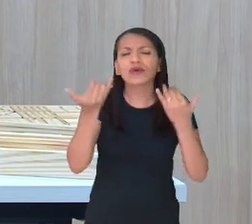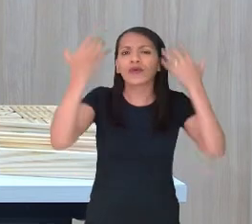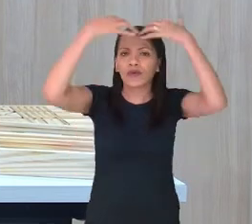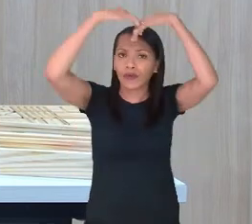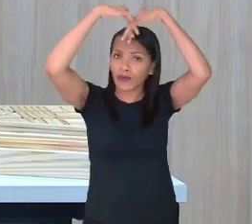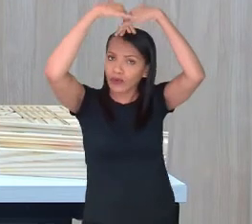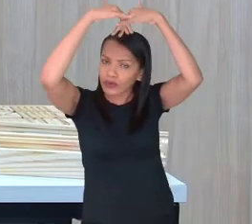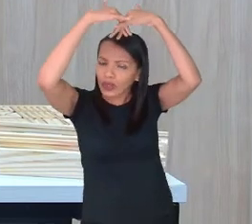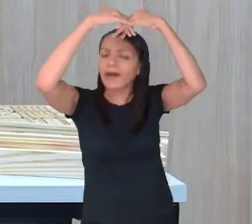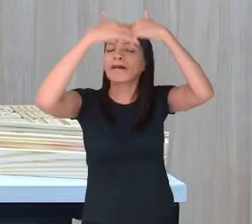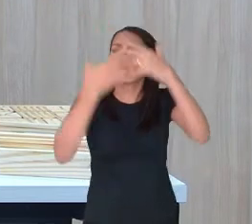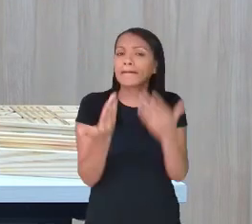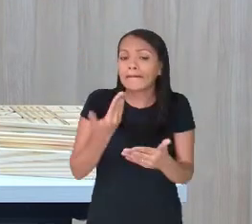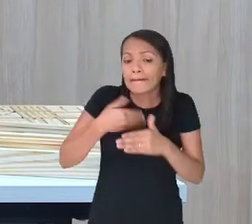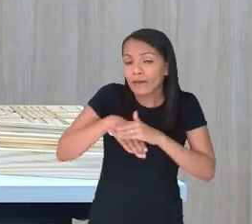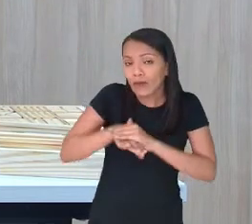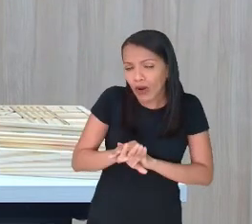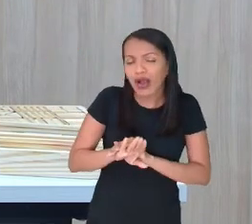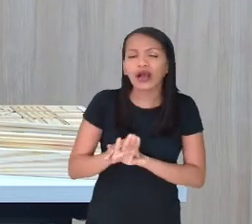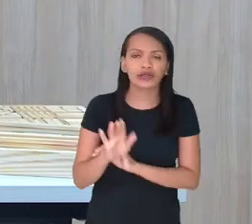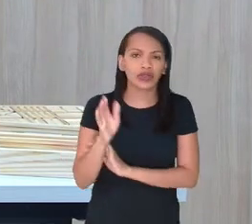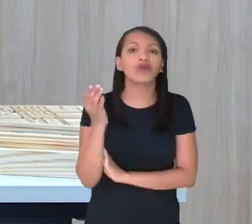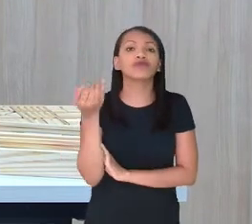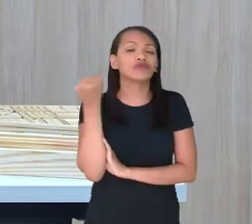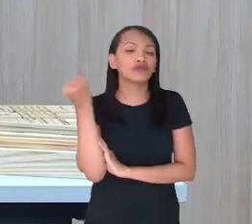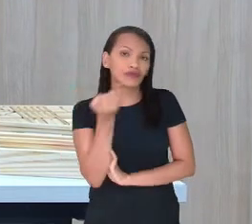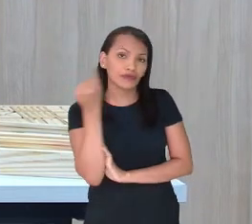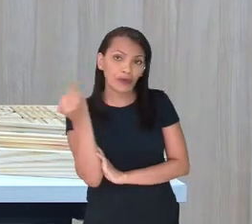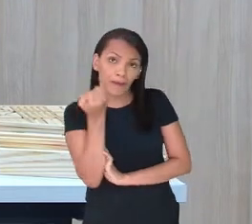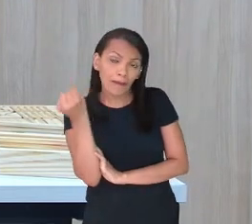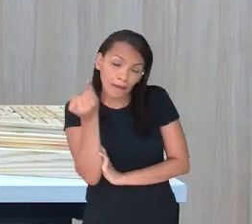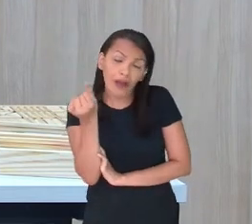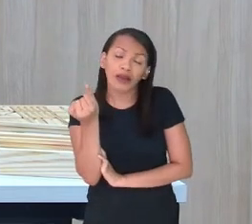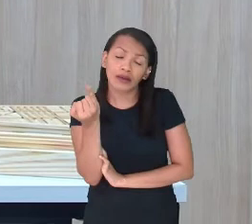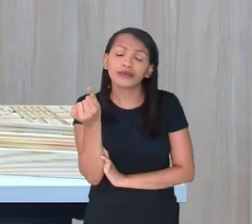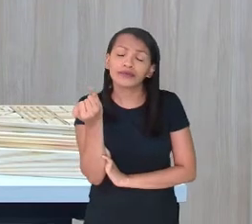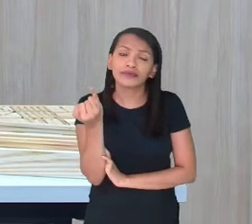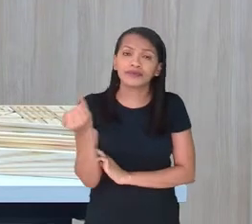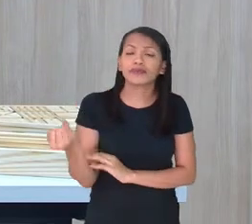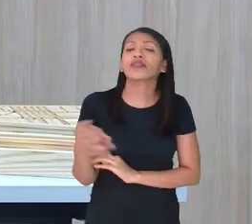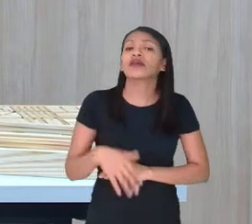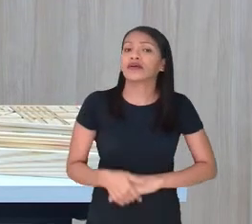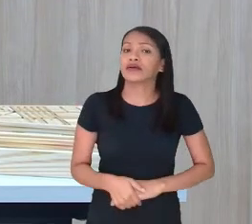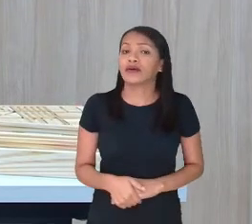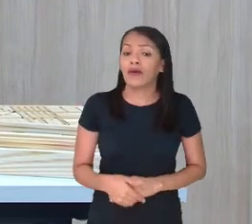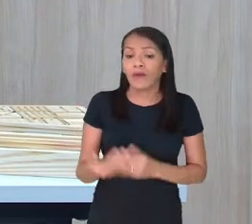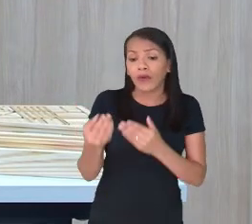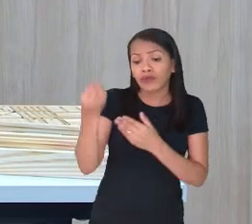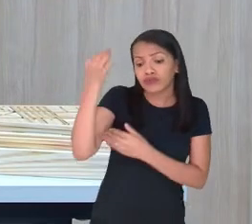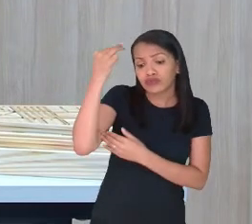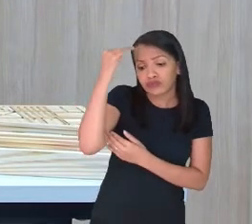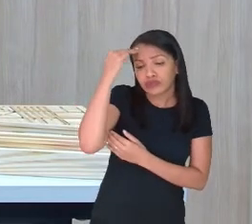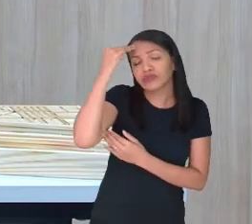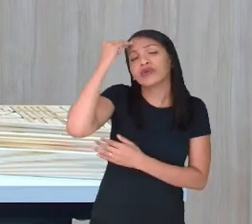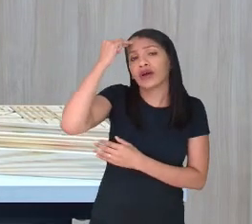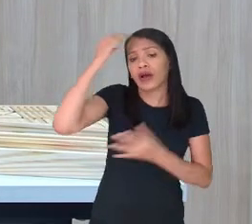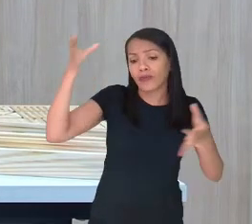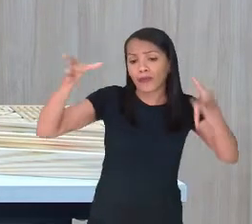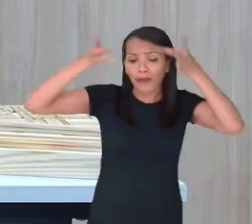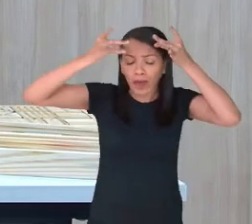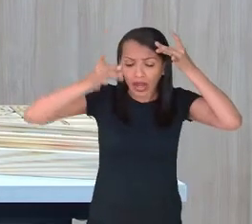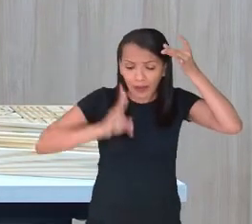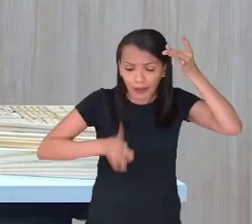essa informação como informação importante, ao ponto de ser armazenada na memória de longo prazo,